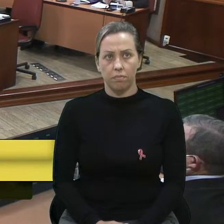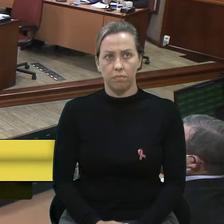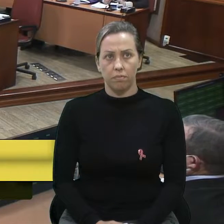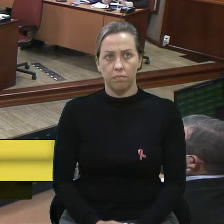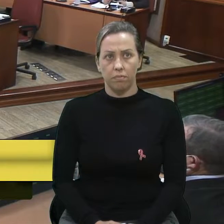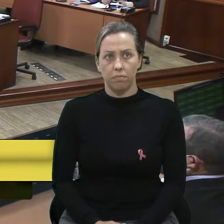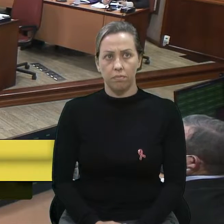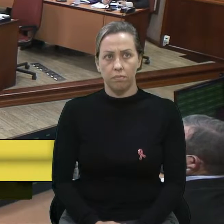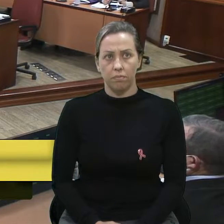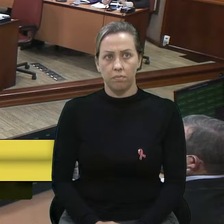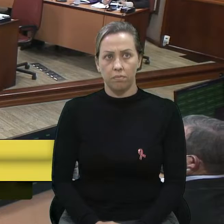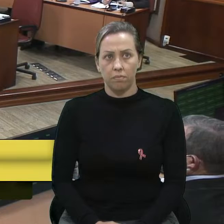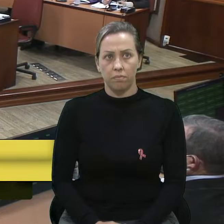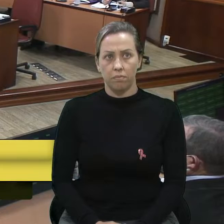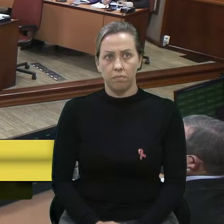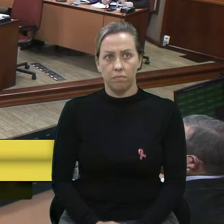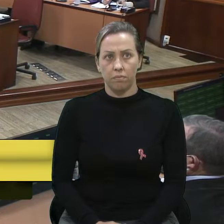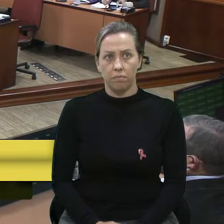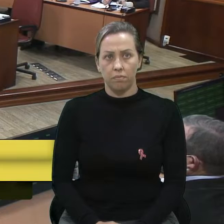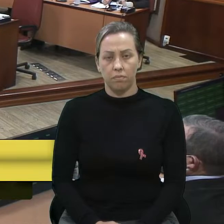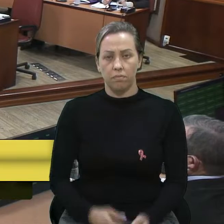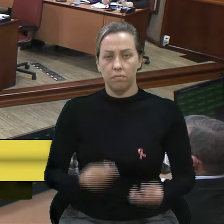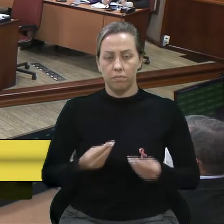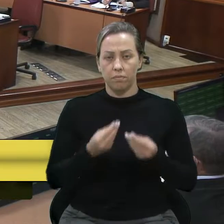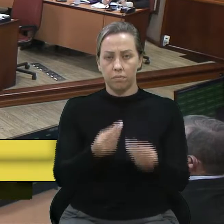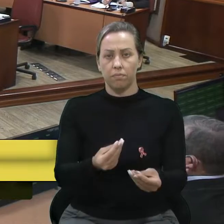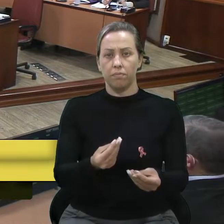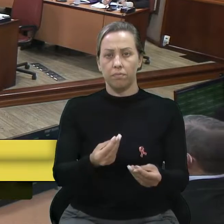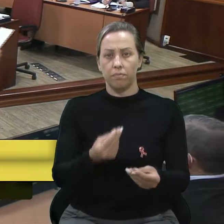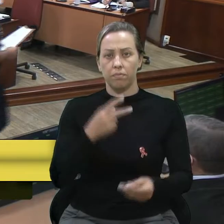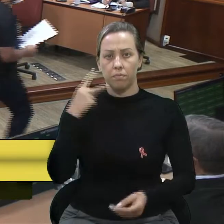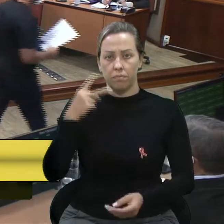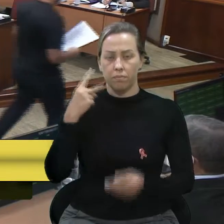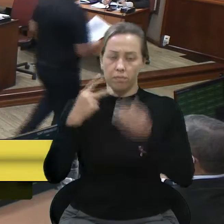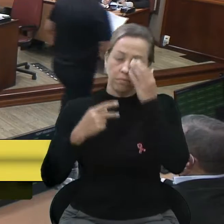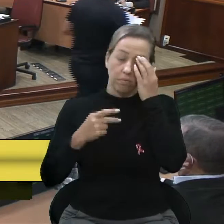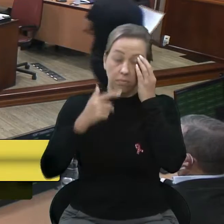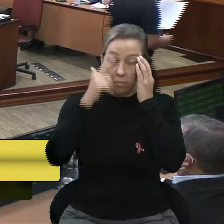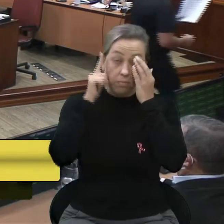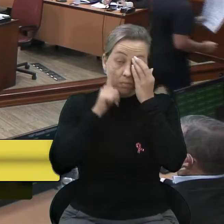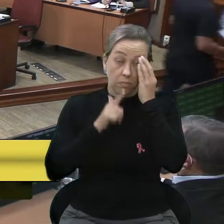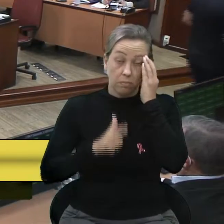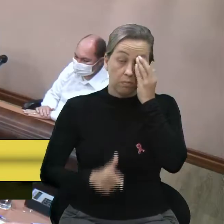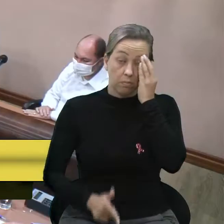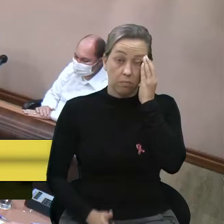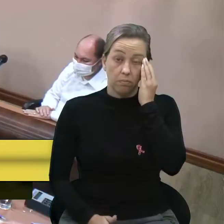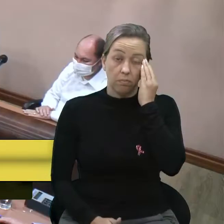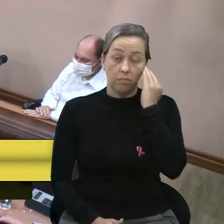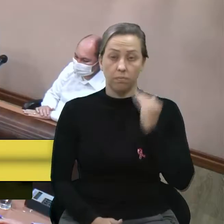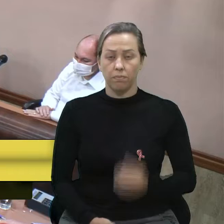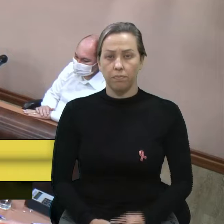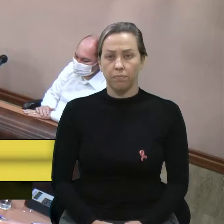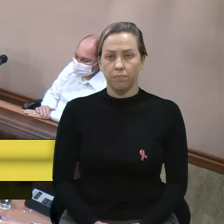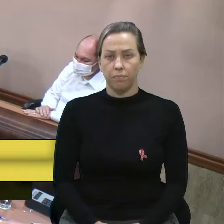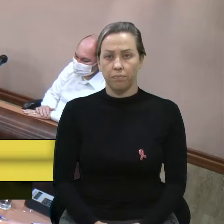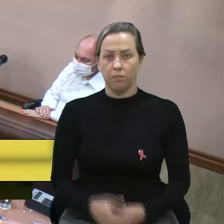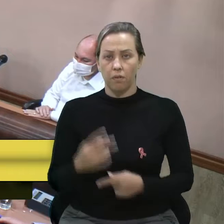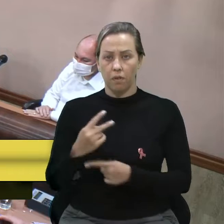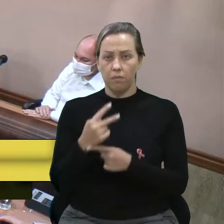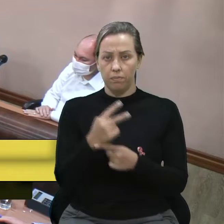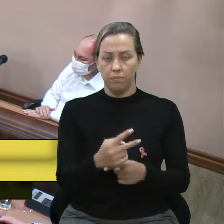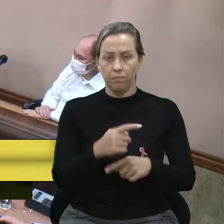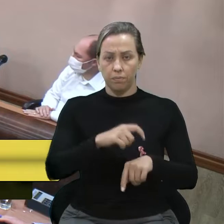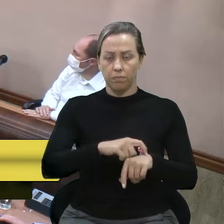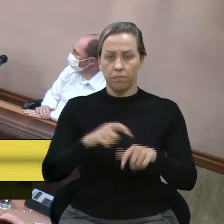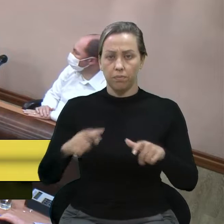Eu passo a palavra para o vereador Lucas Carenato. Por cedência de